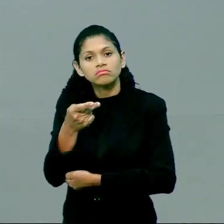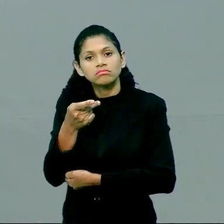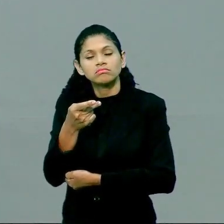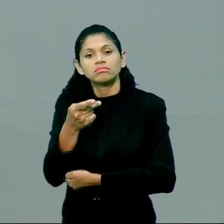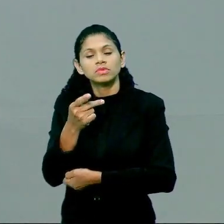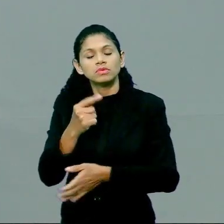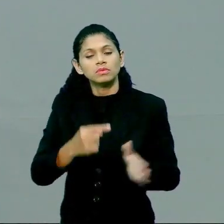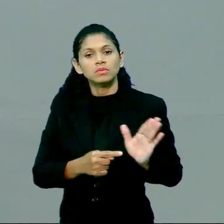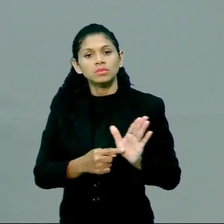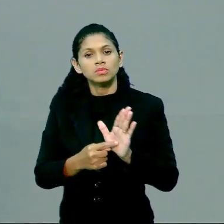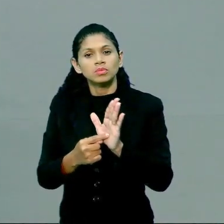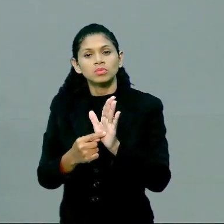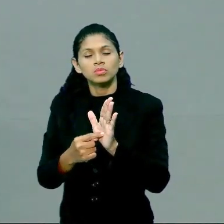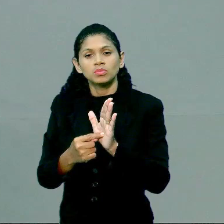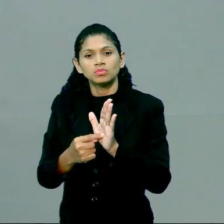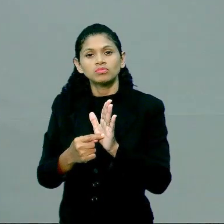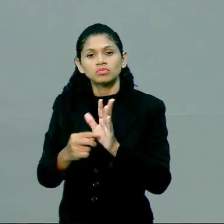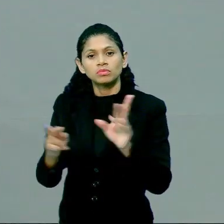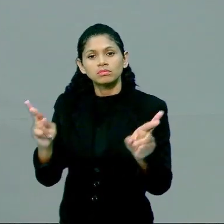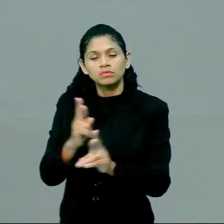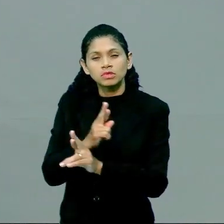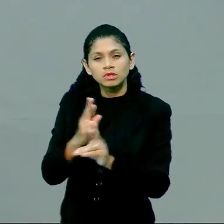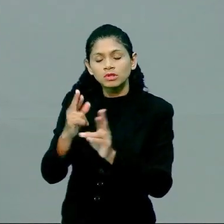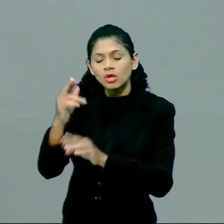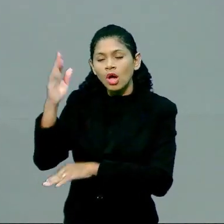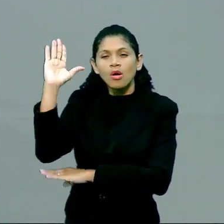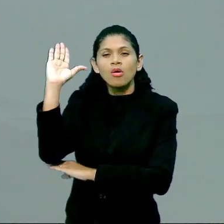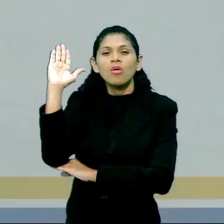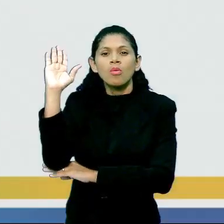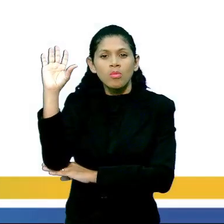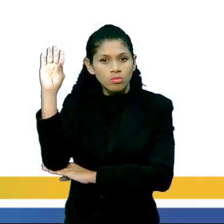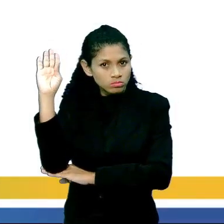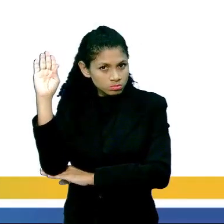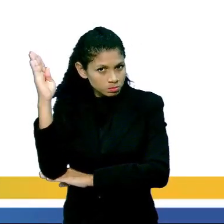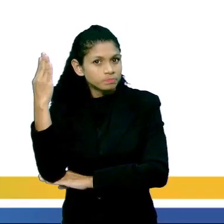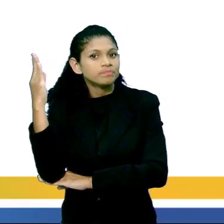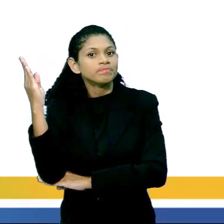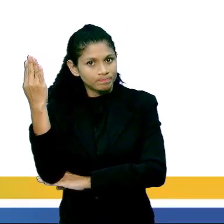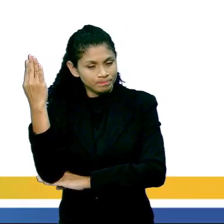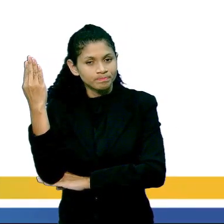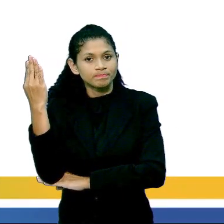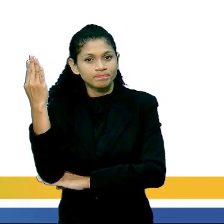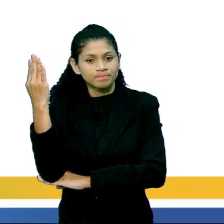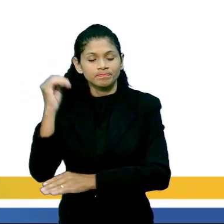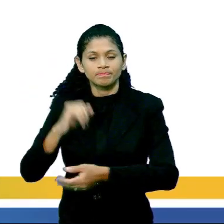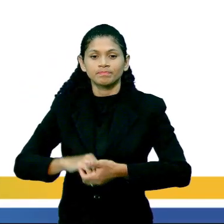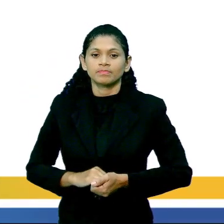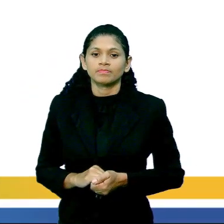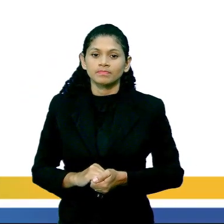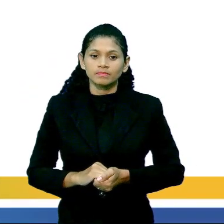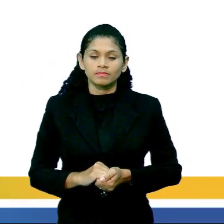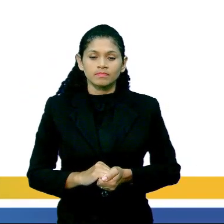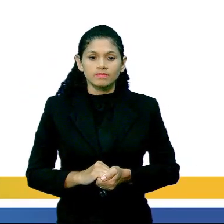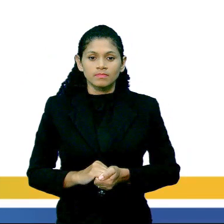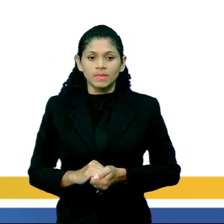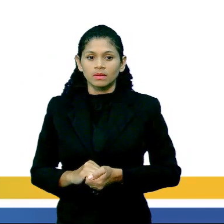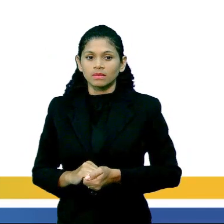com a madeira que ele sabe o que ele tá dizendo sabe o que ele tá fazendo né dando continuidade